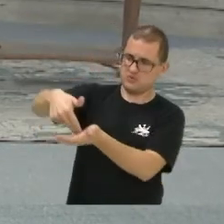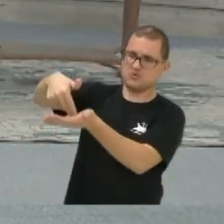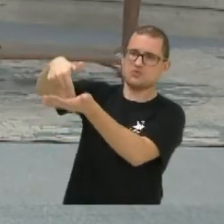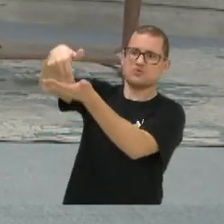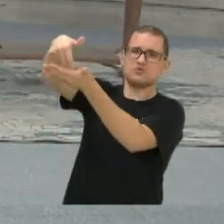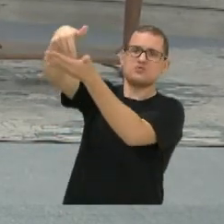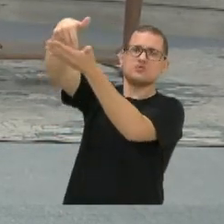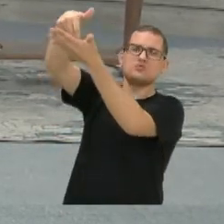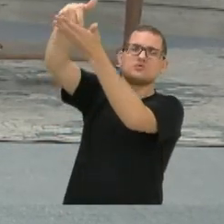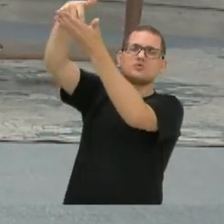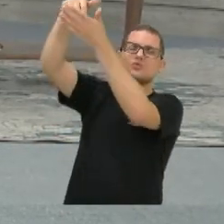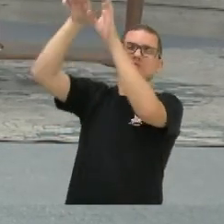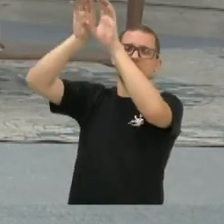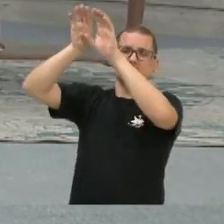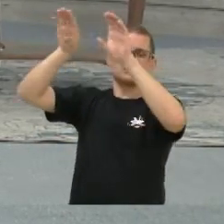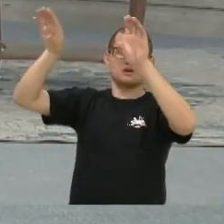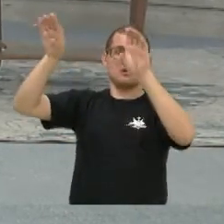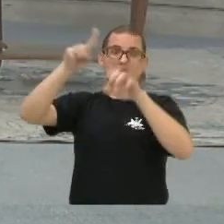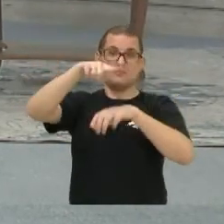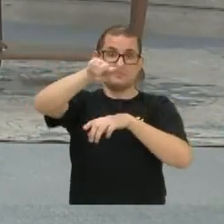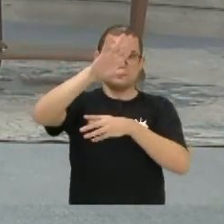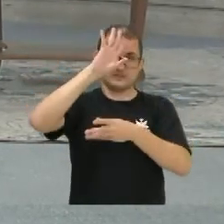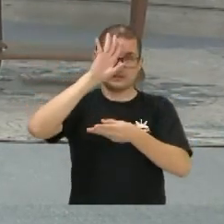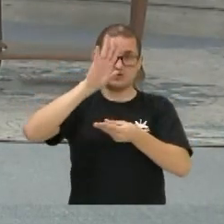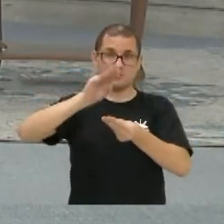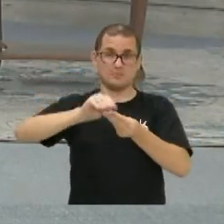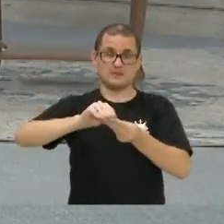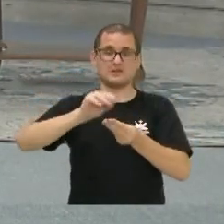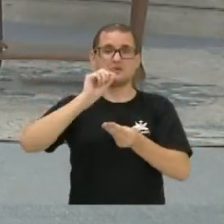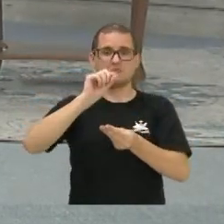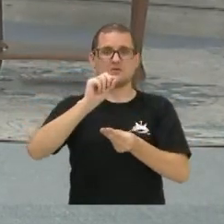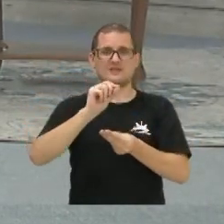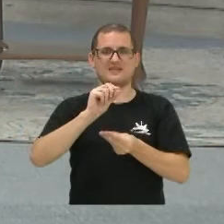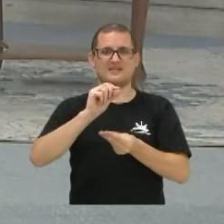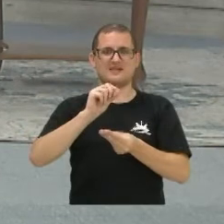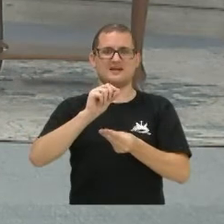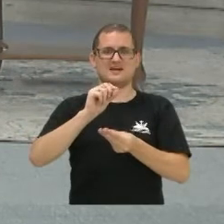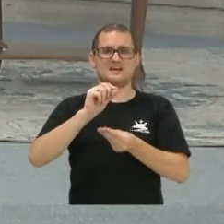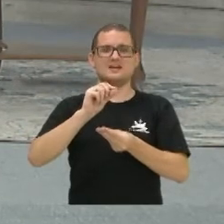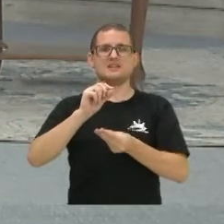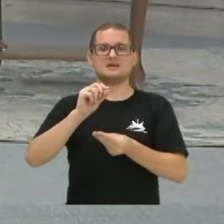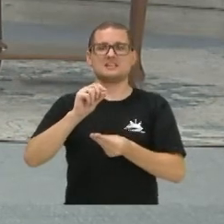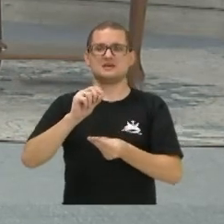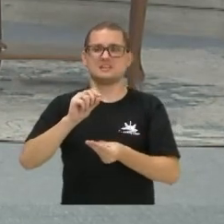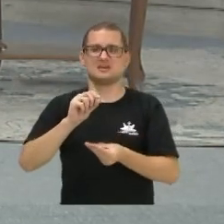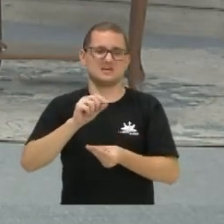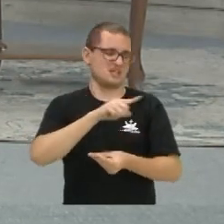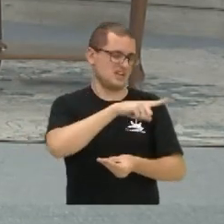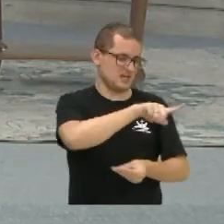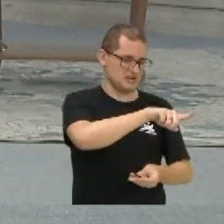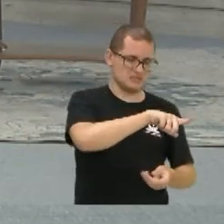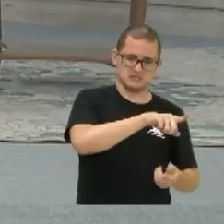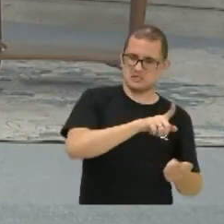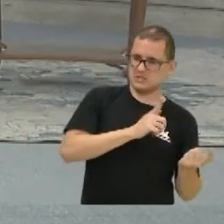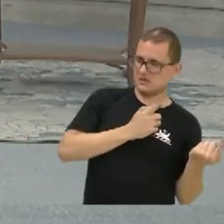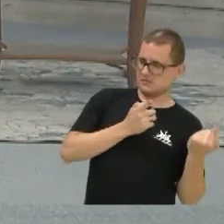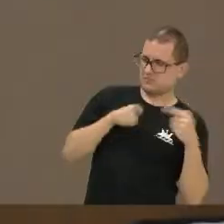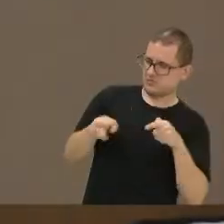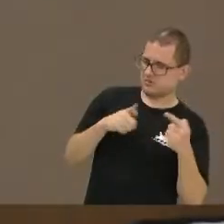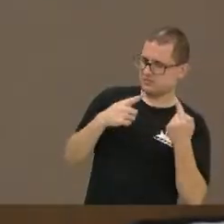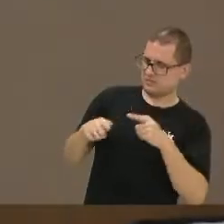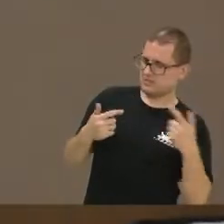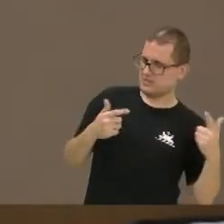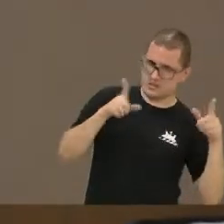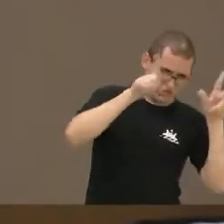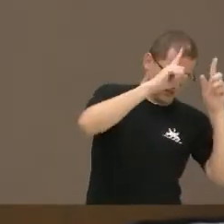a perseguição infligida contra os cristãos é por por um lado é um drama é